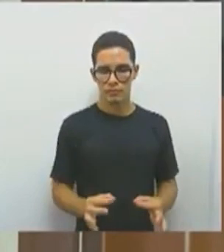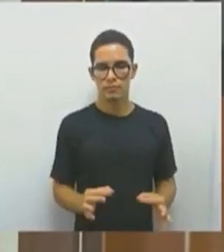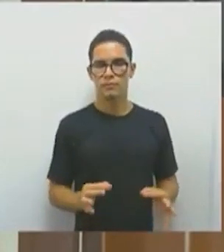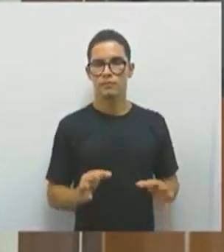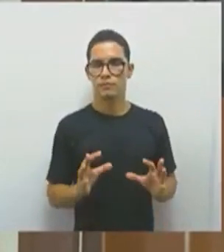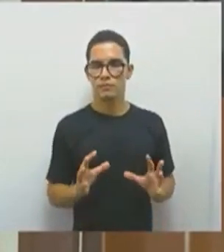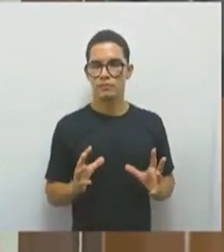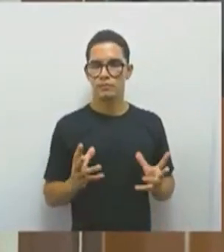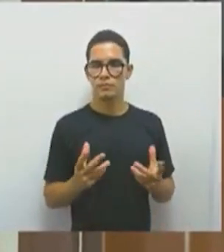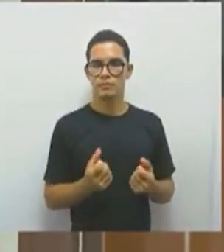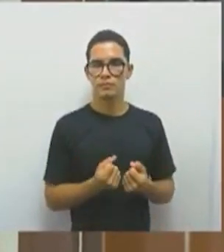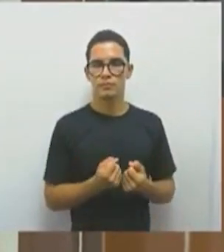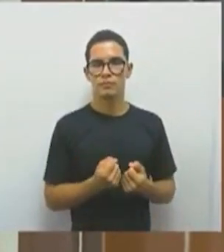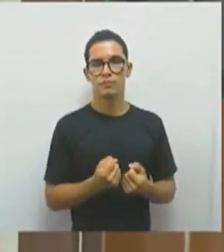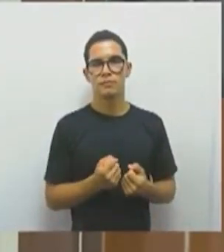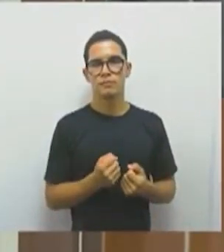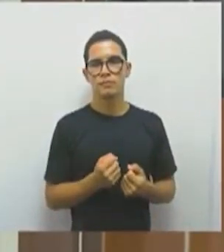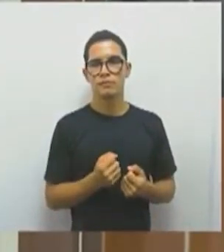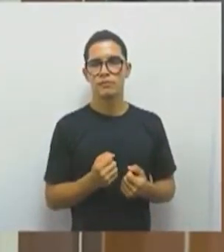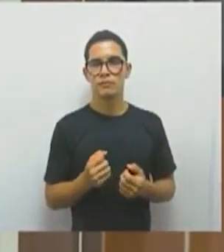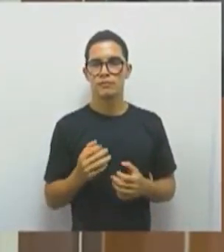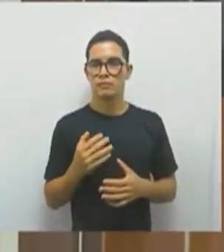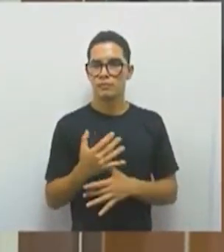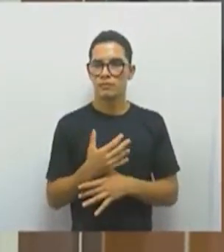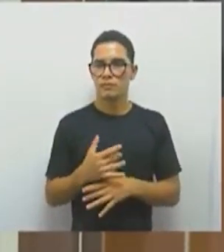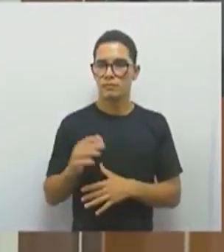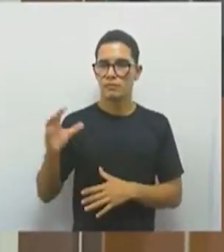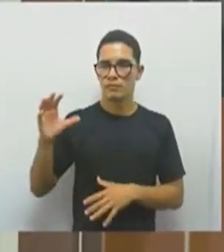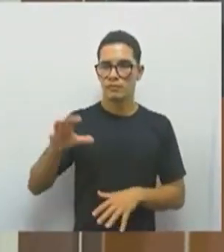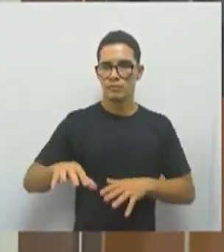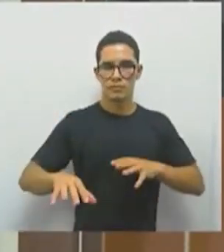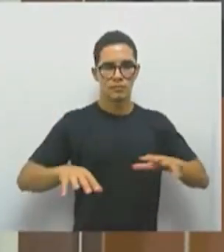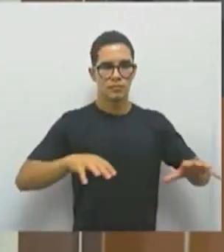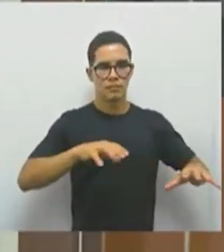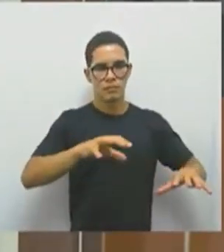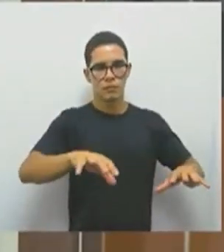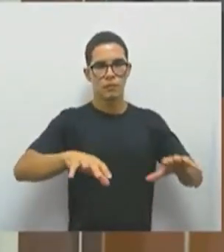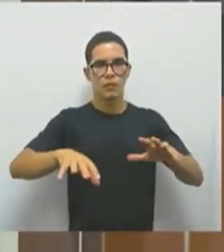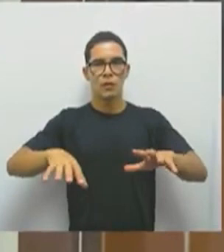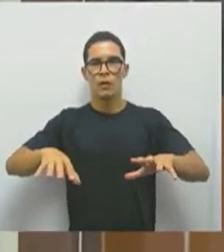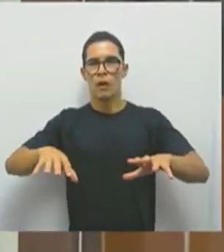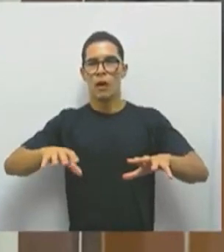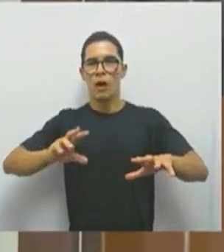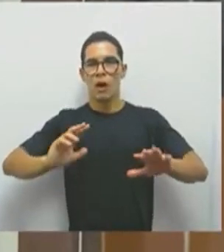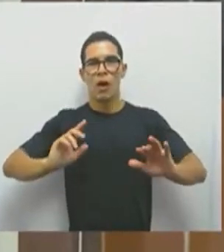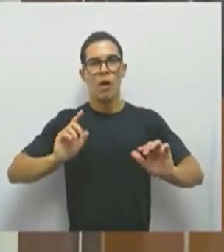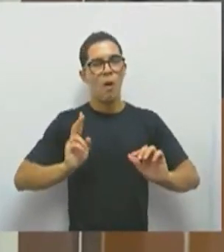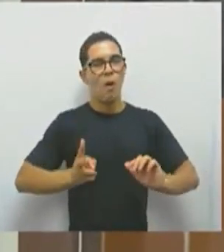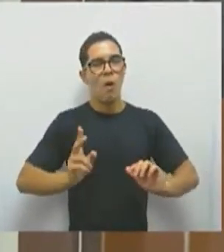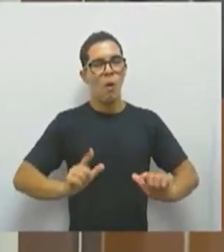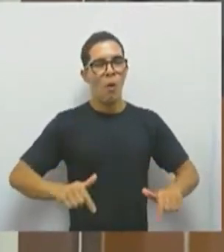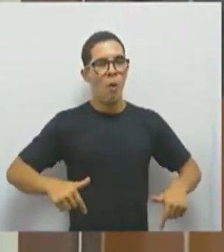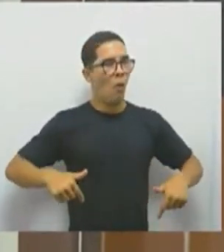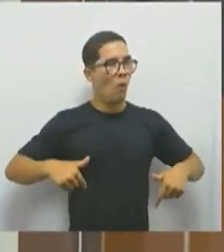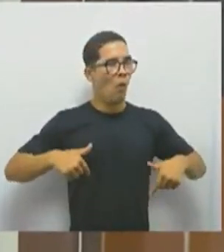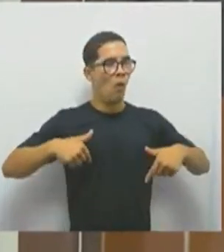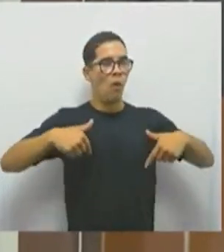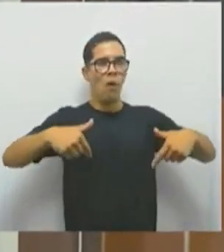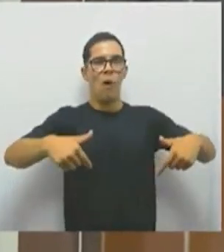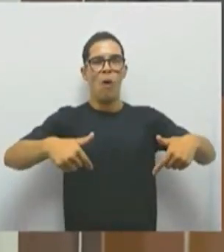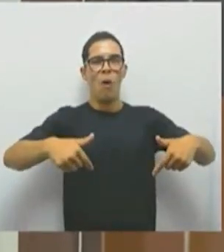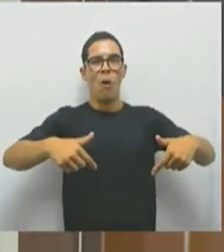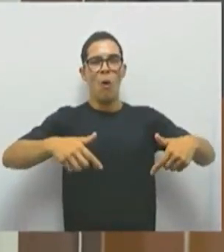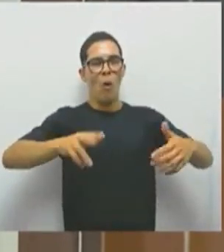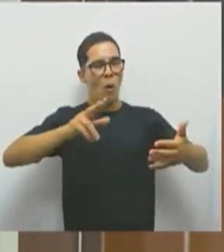cumprido atuo em todas as partes da cidade né e tô sempre à disposição de todos